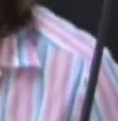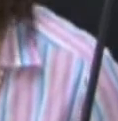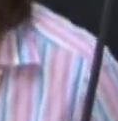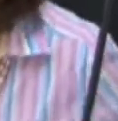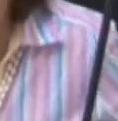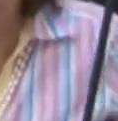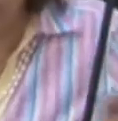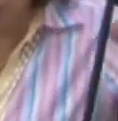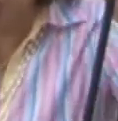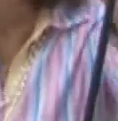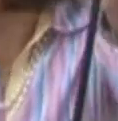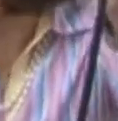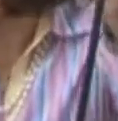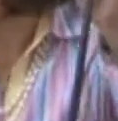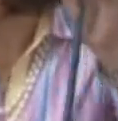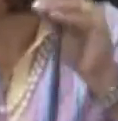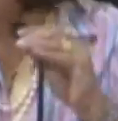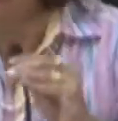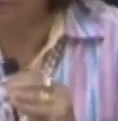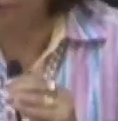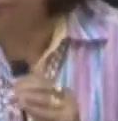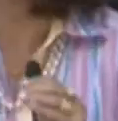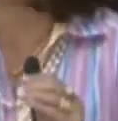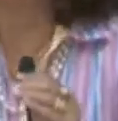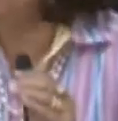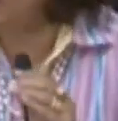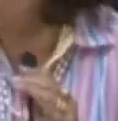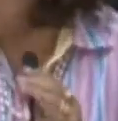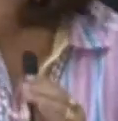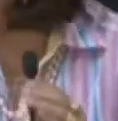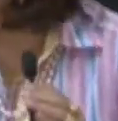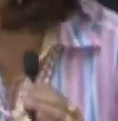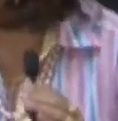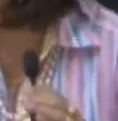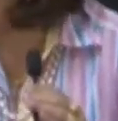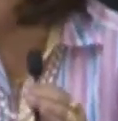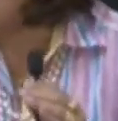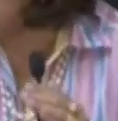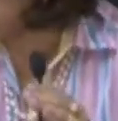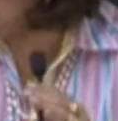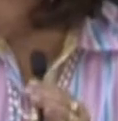José Couto de Jesus. Presente. José Eduardo Monteiro Júnior.